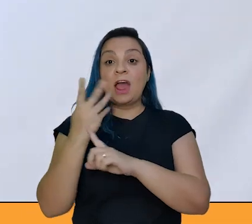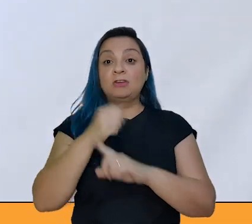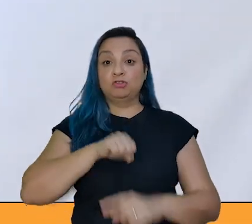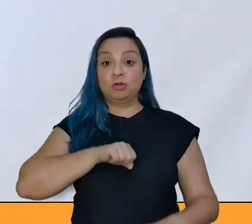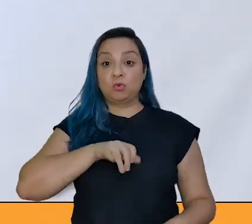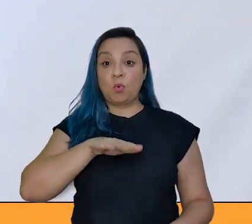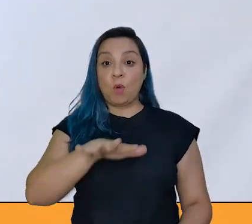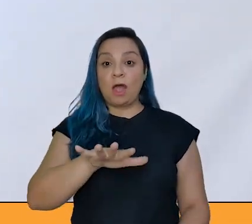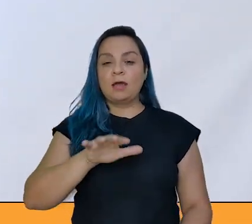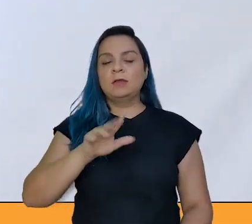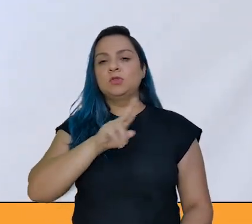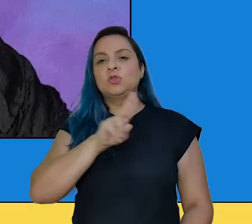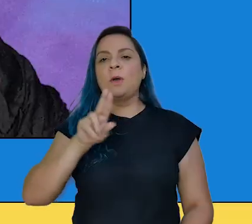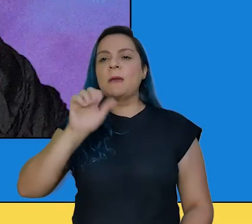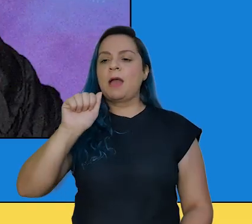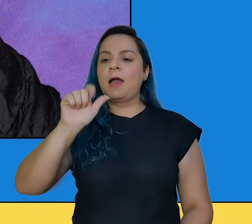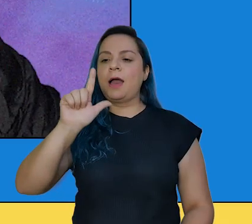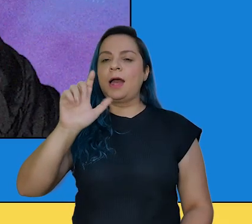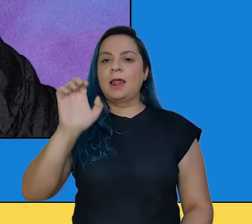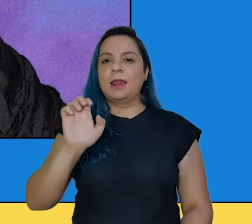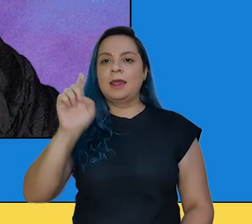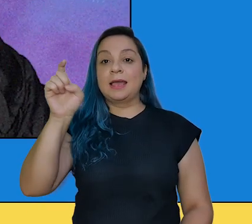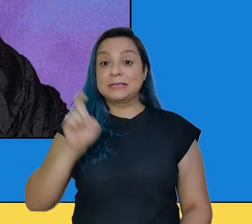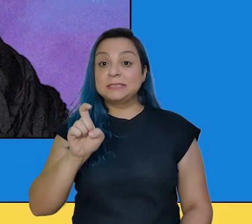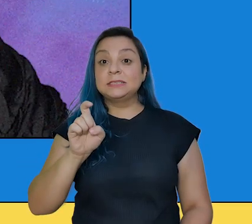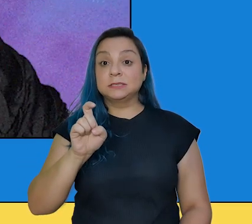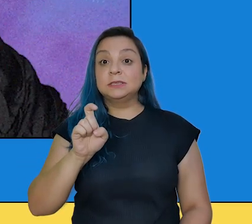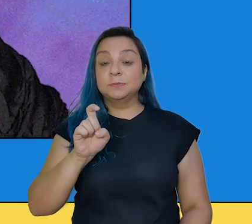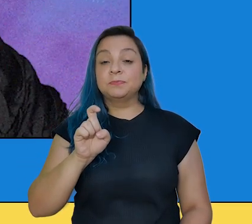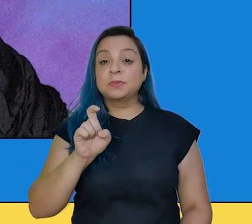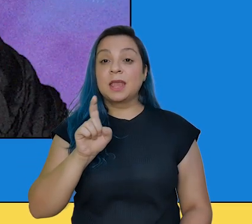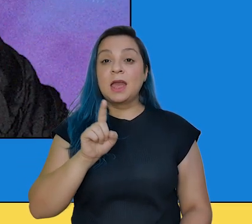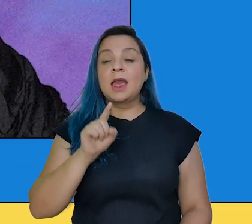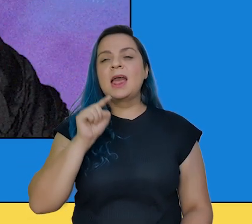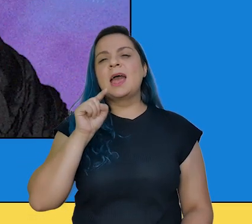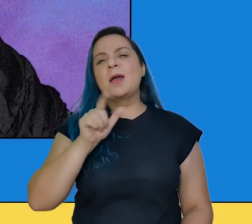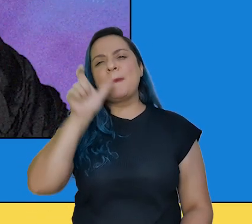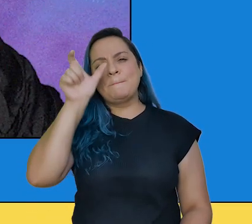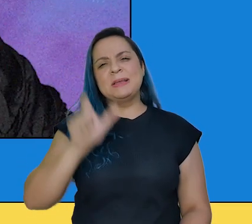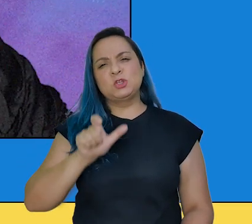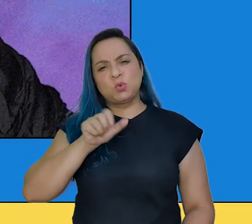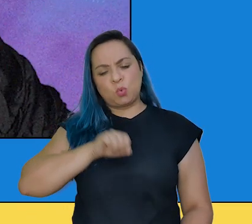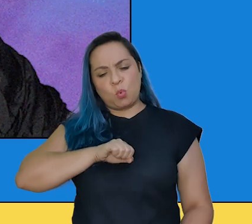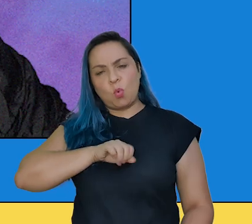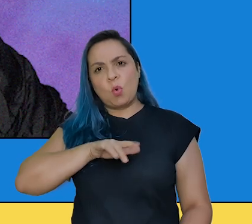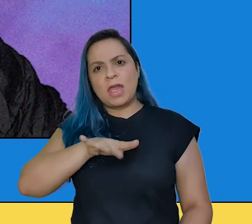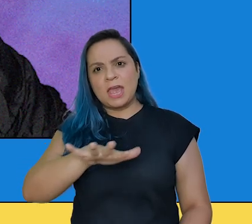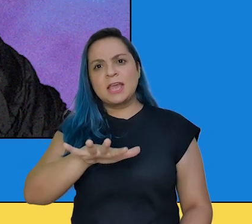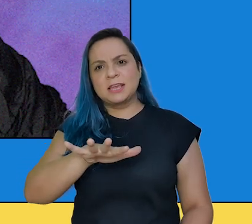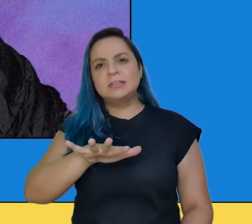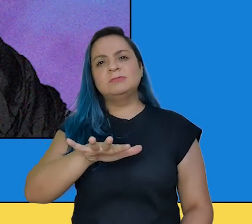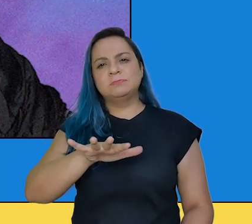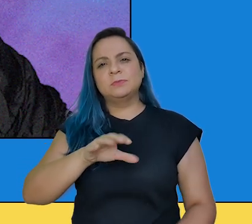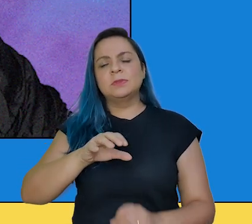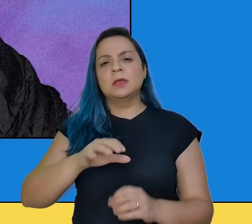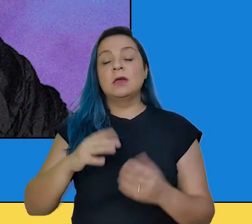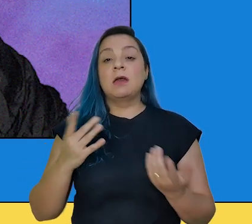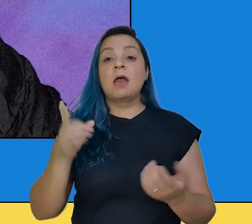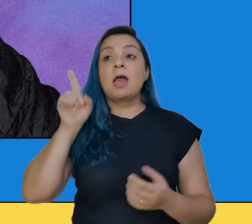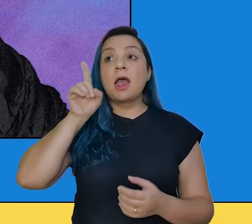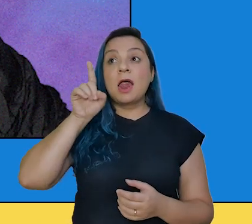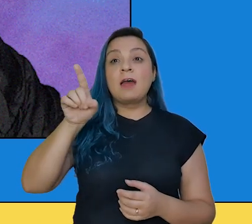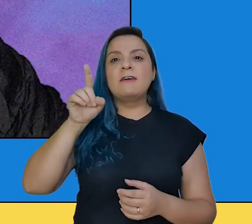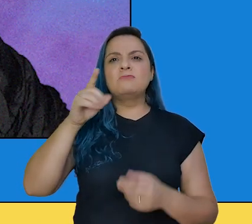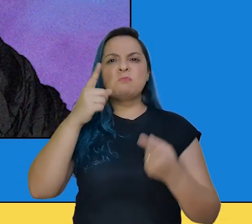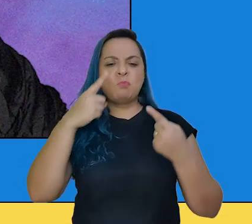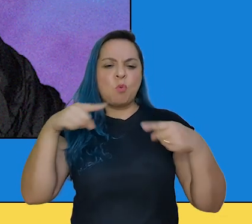chamada Alex Newell. Foto de Alex, pessoa negra de cabelos longos, uma pretos pessoa queer, e ondulados. né, uma pessoa de gênero fluido, que vem